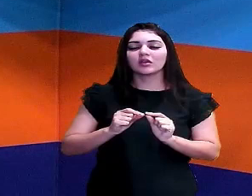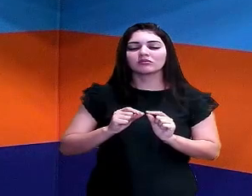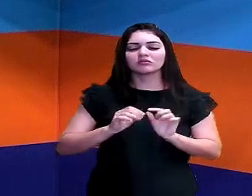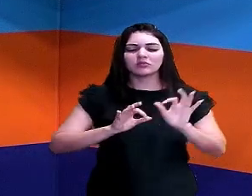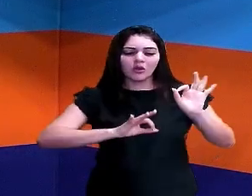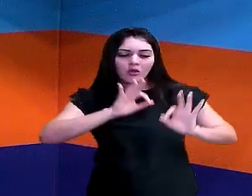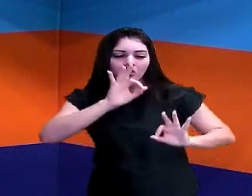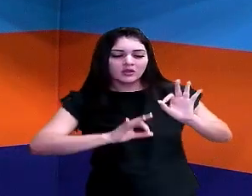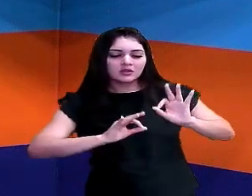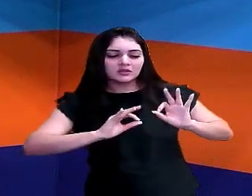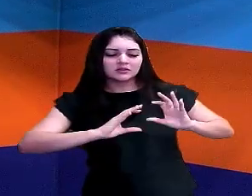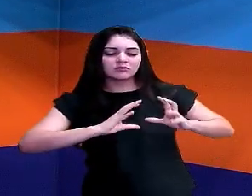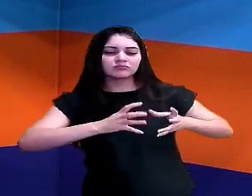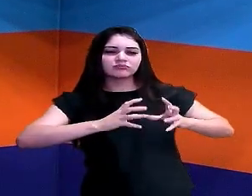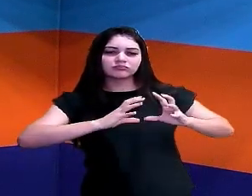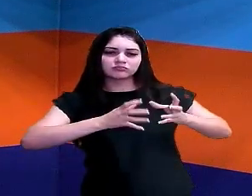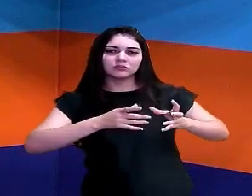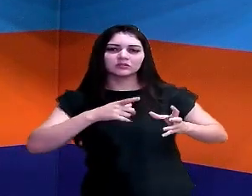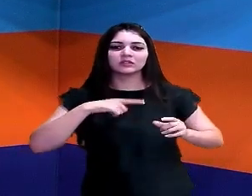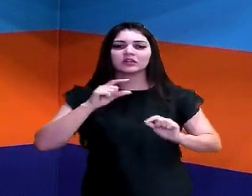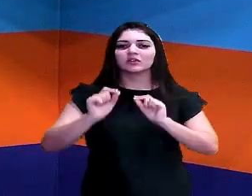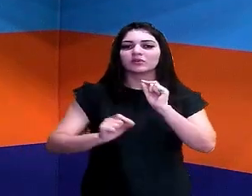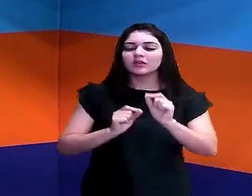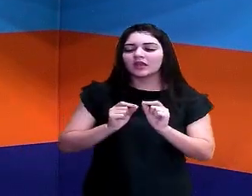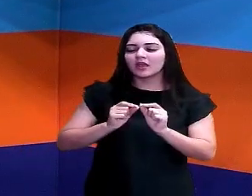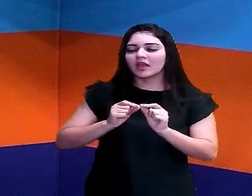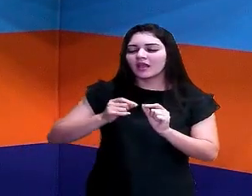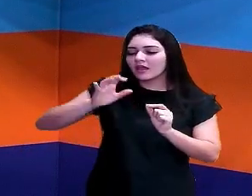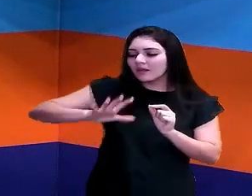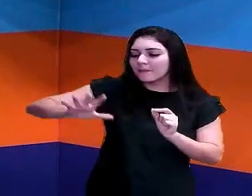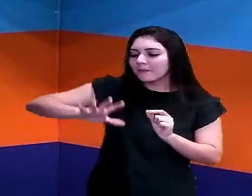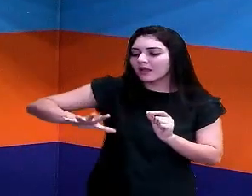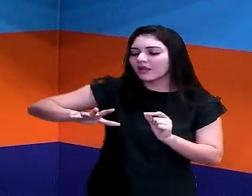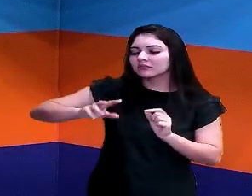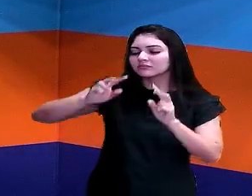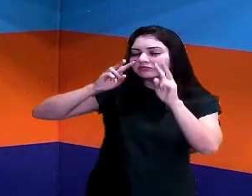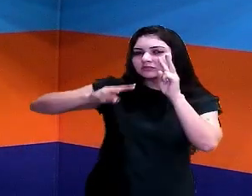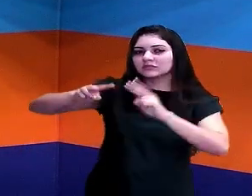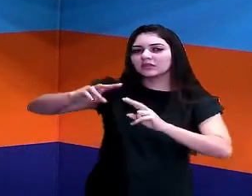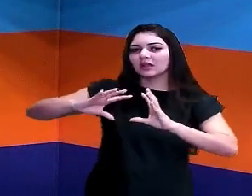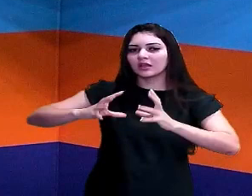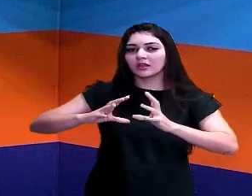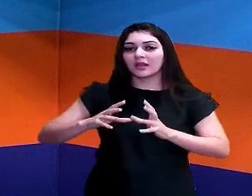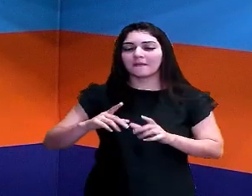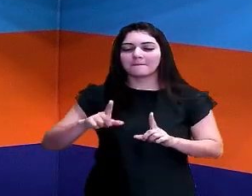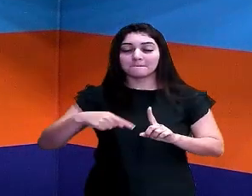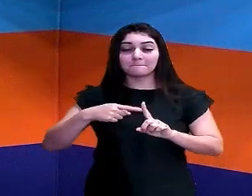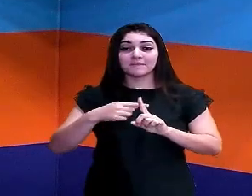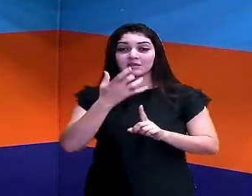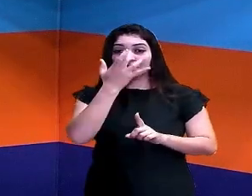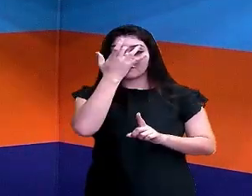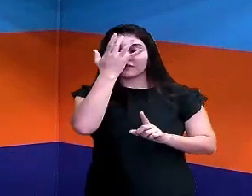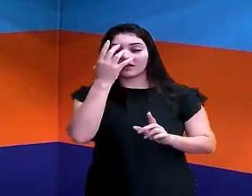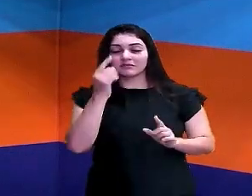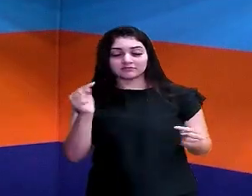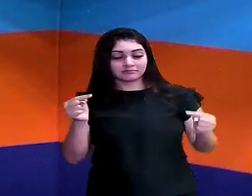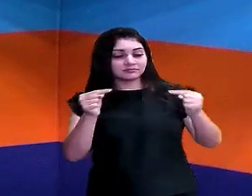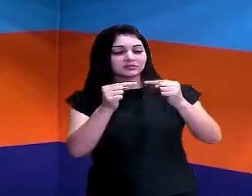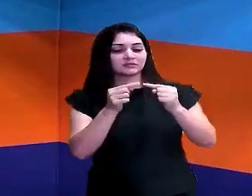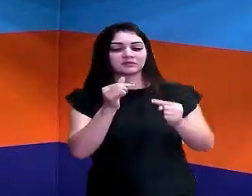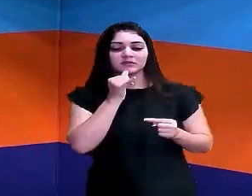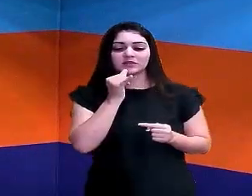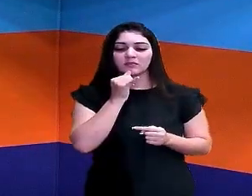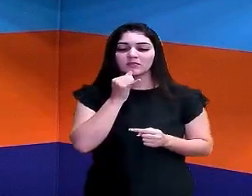são aqueles que têm a superfície arredondada, que são, vamos dizer assim, os mais fáceis de identificar, né, gente? Ó,